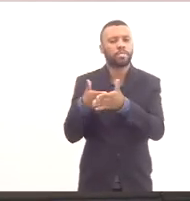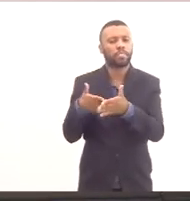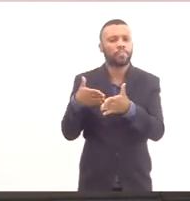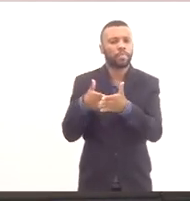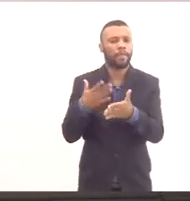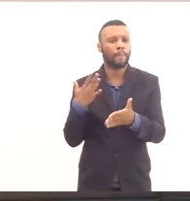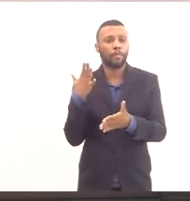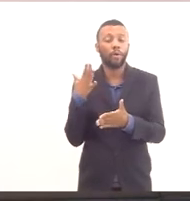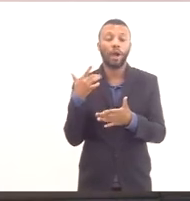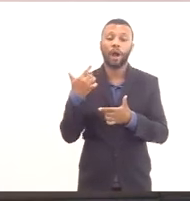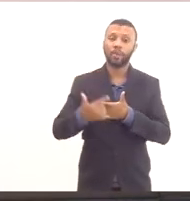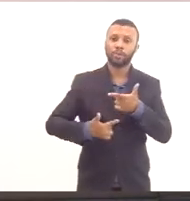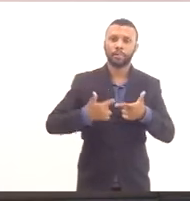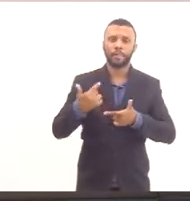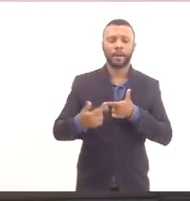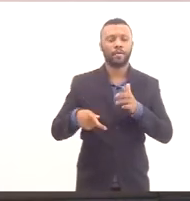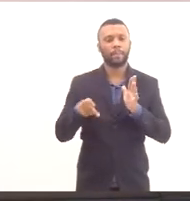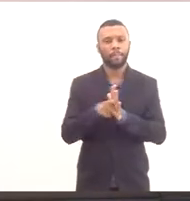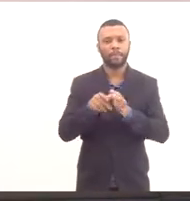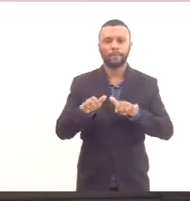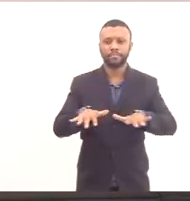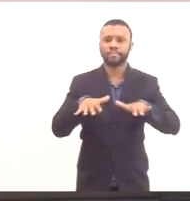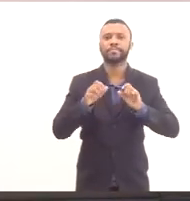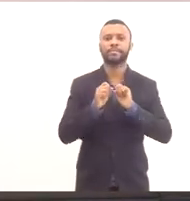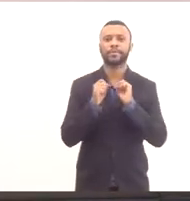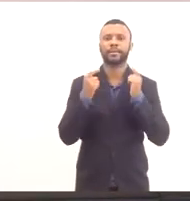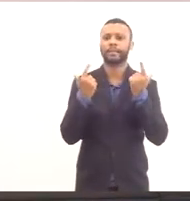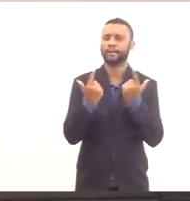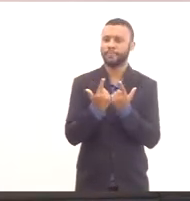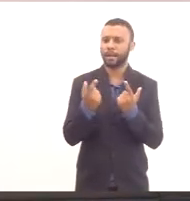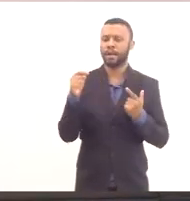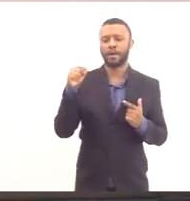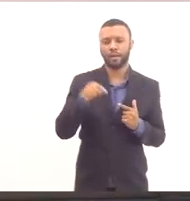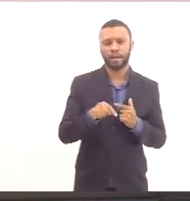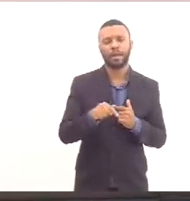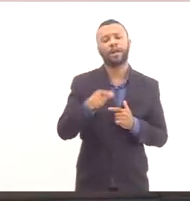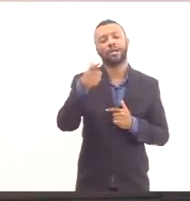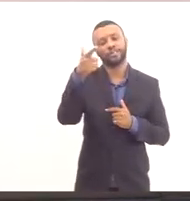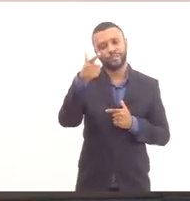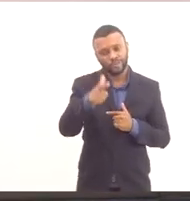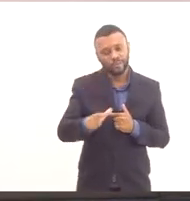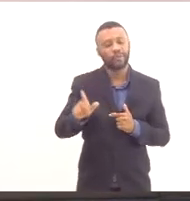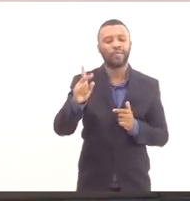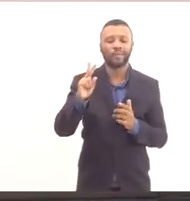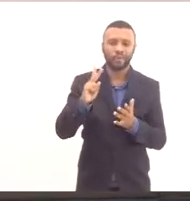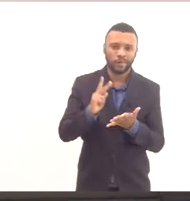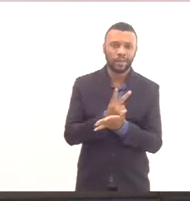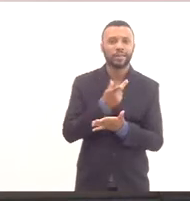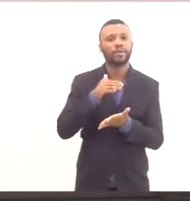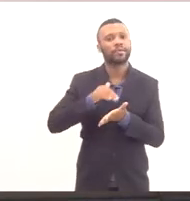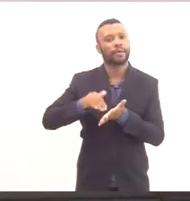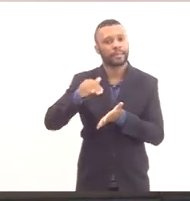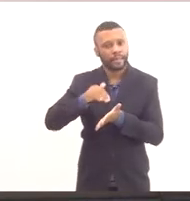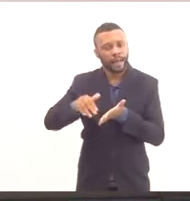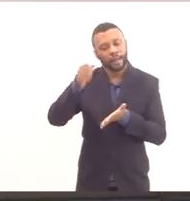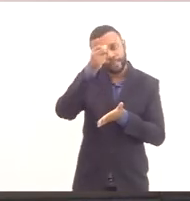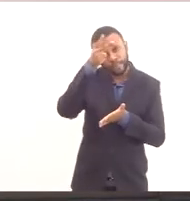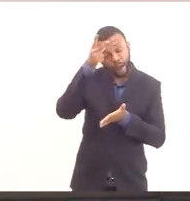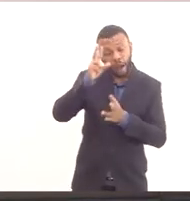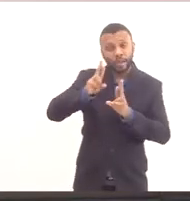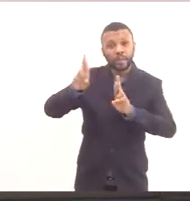ao trabalho do Legislativo uma vez que mais uma vez os secretários municipais e autoridades